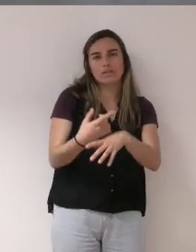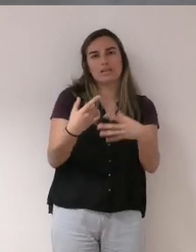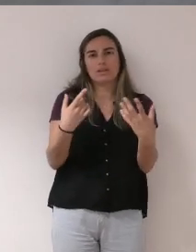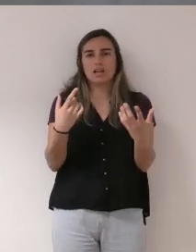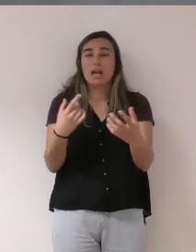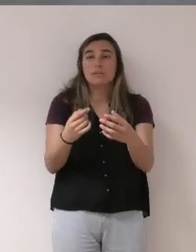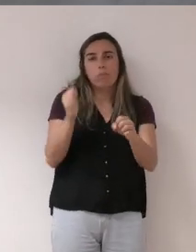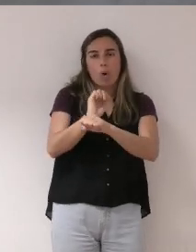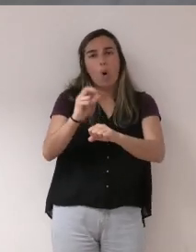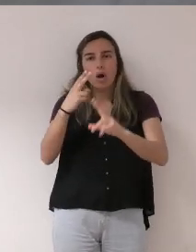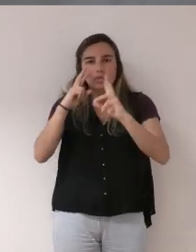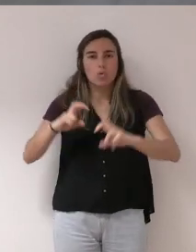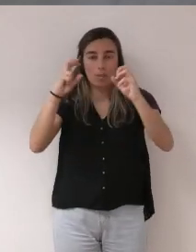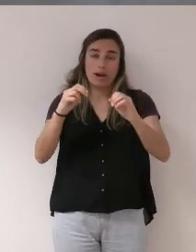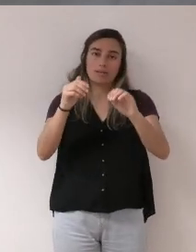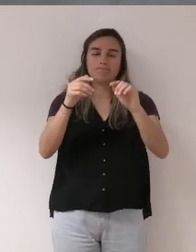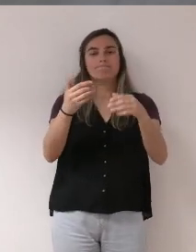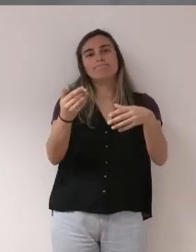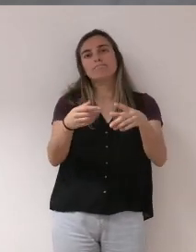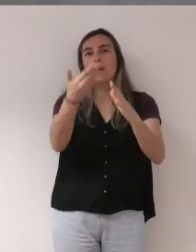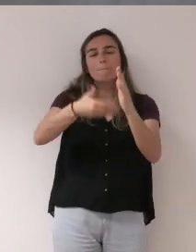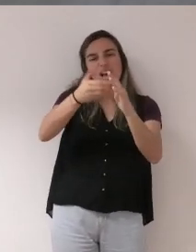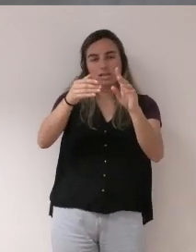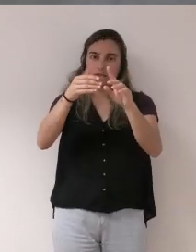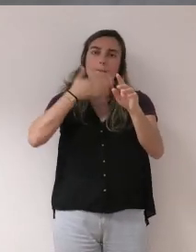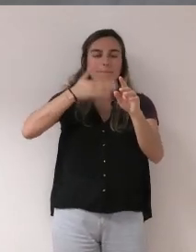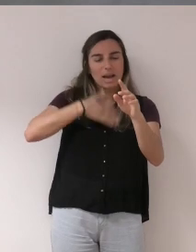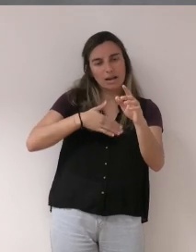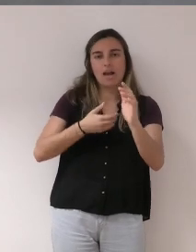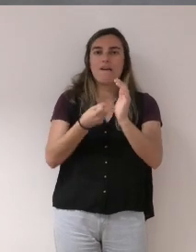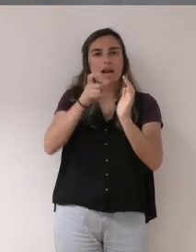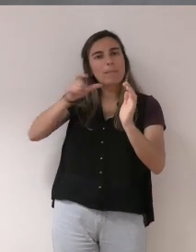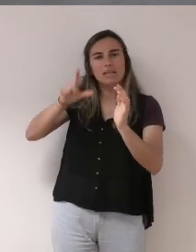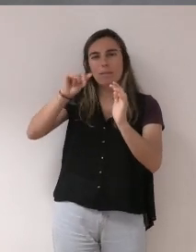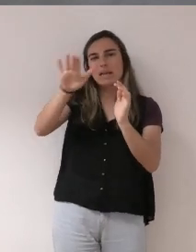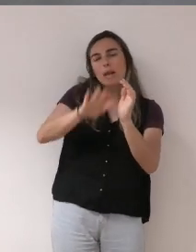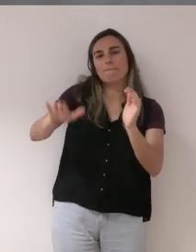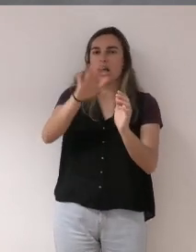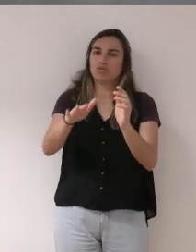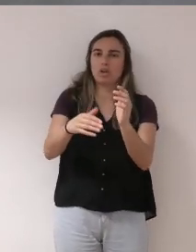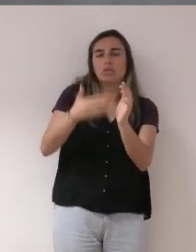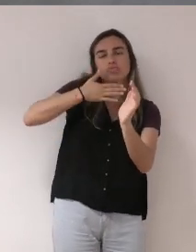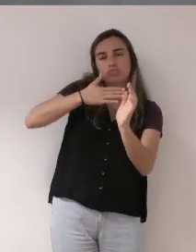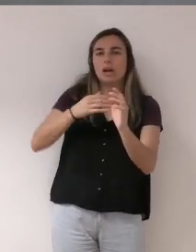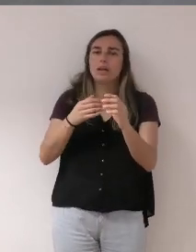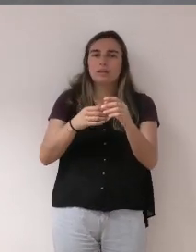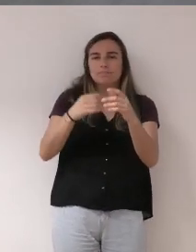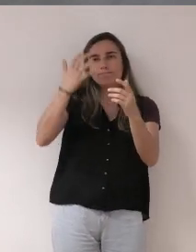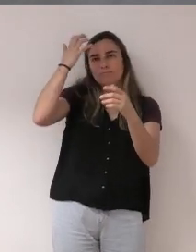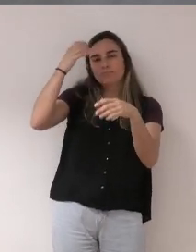ou de descoberta, a página em branco revela-se um palimpsesto de palavras e de imagens rasuradas. Memórias